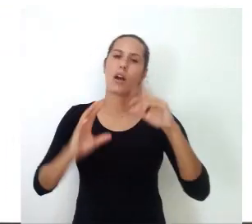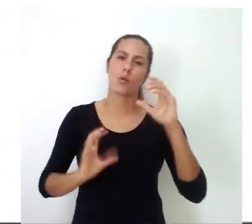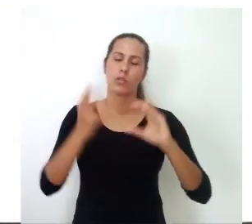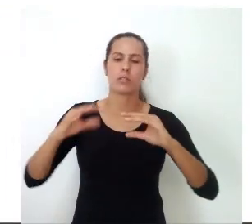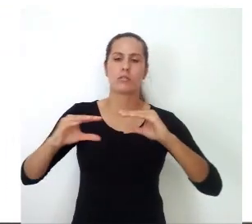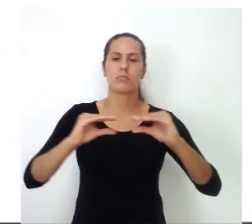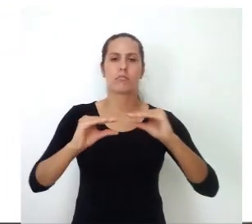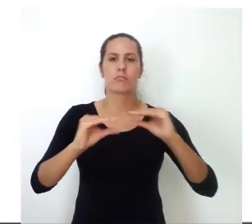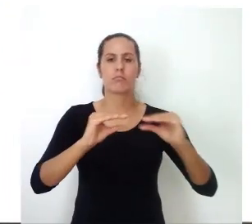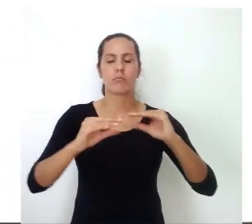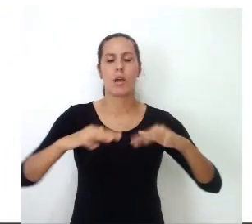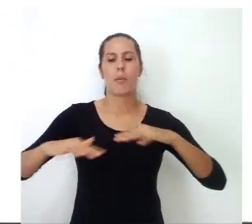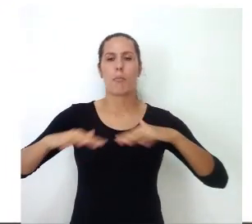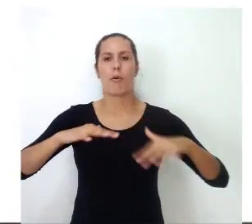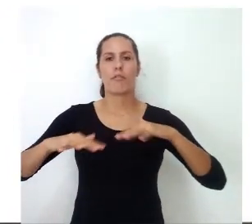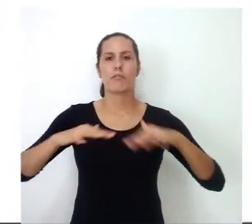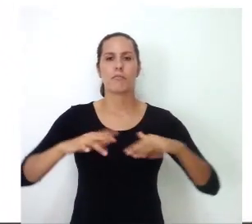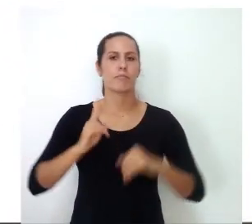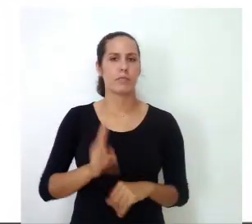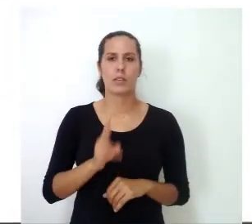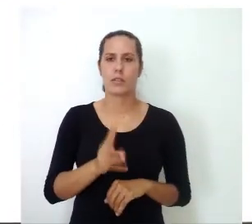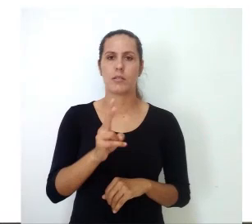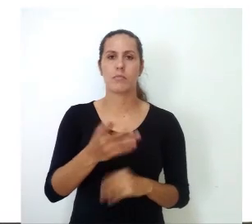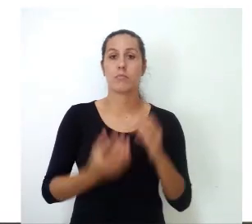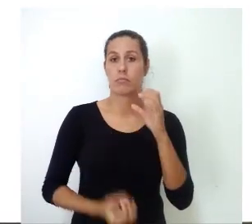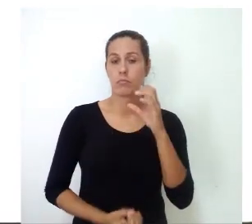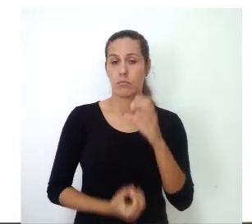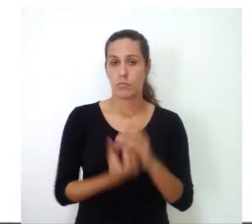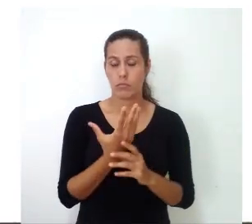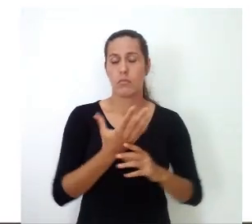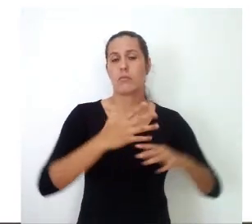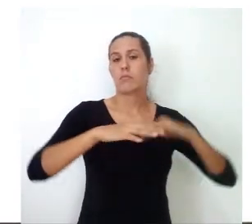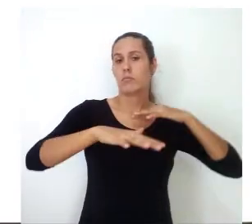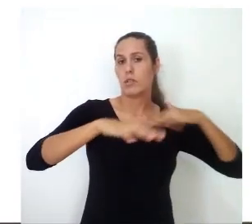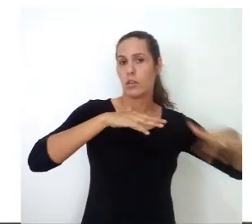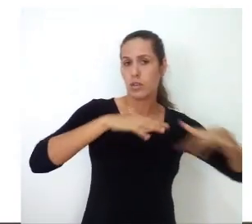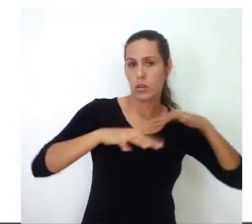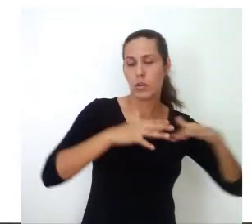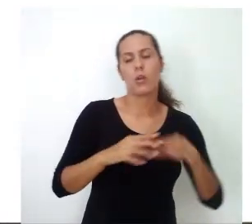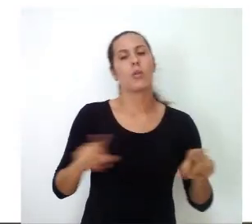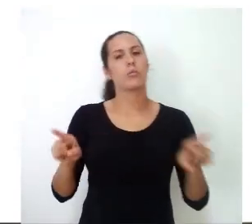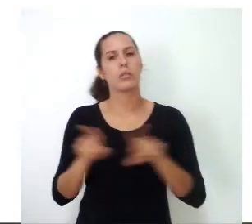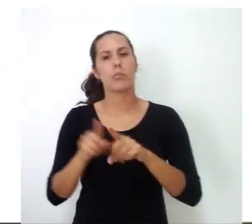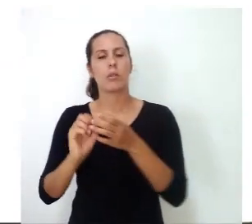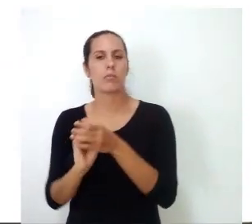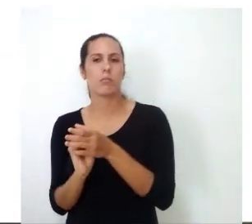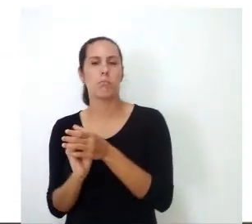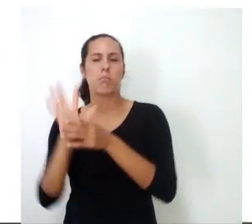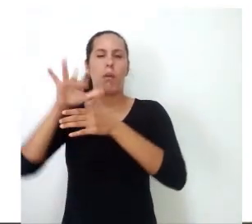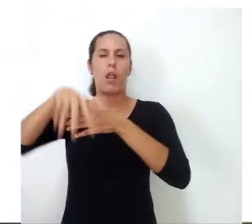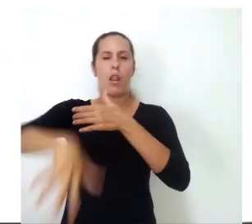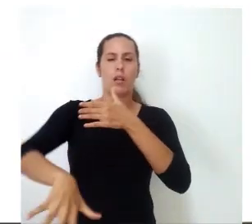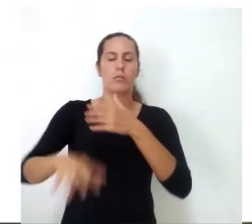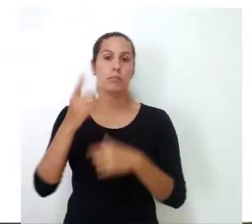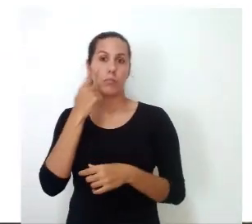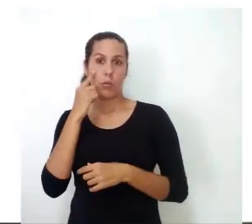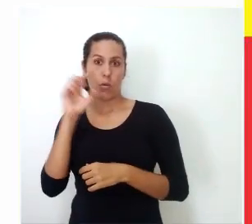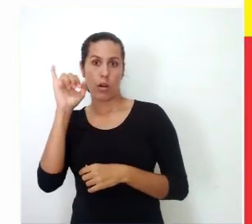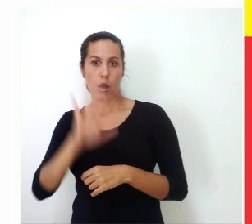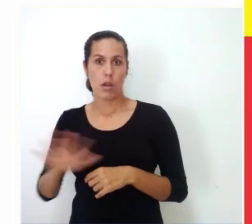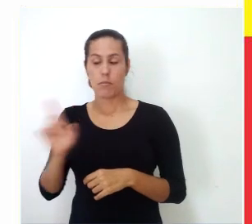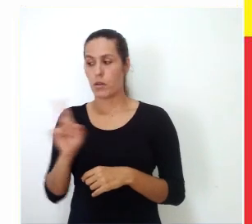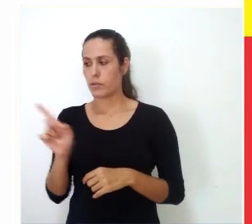movimentar constantemente, ok? Causando o que, Dantas? Terremotos e agora o